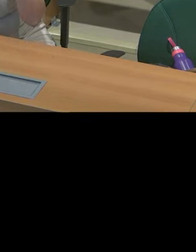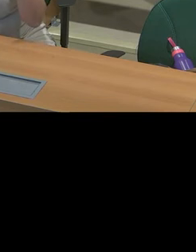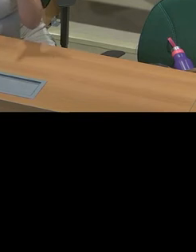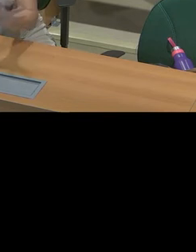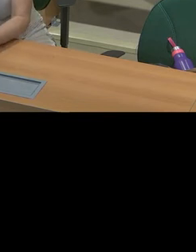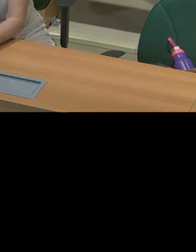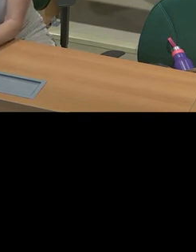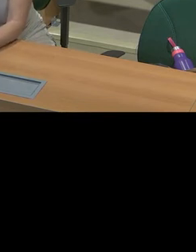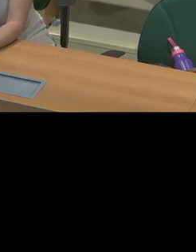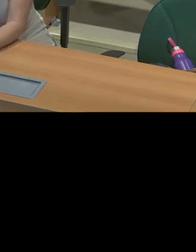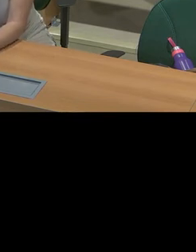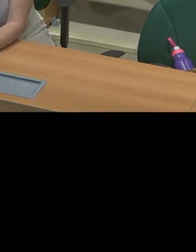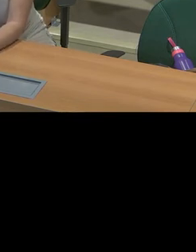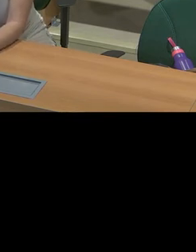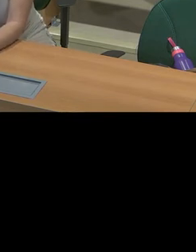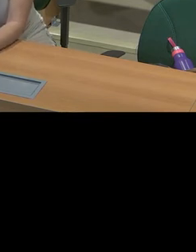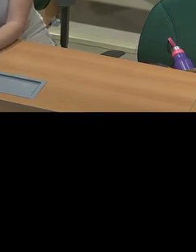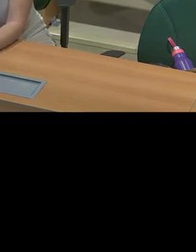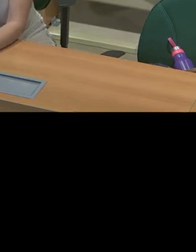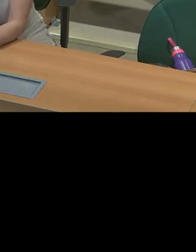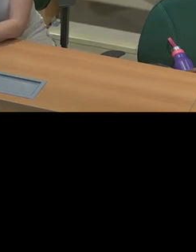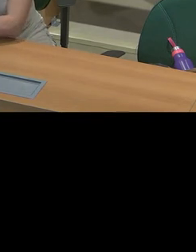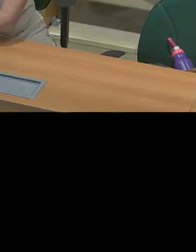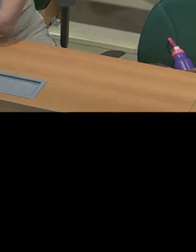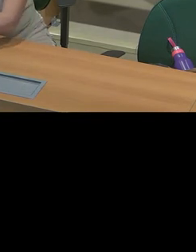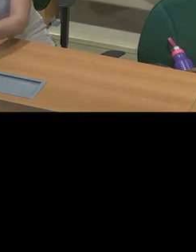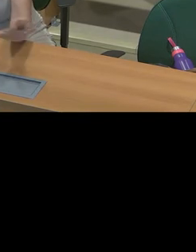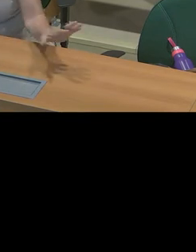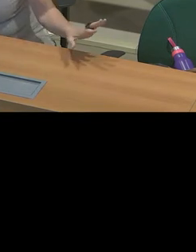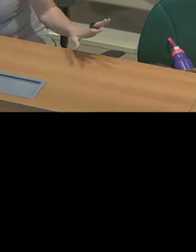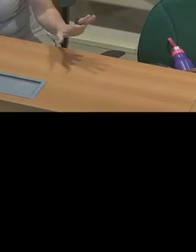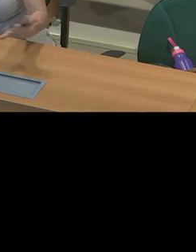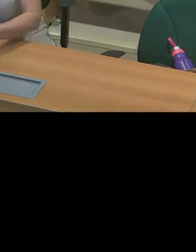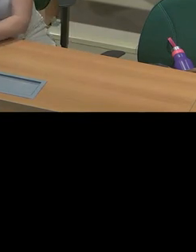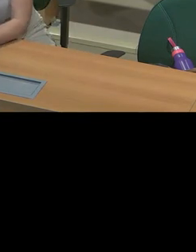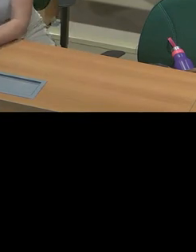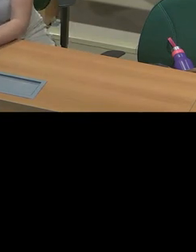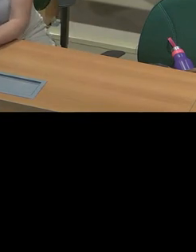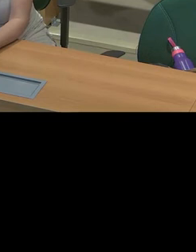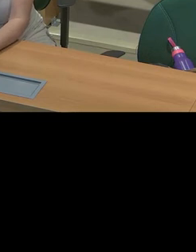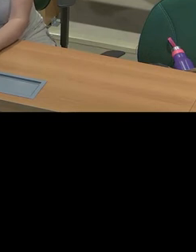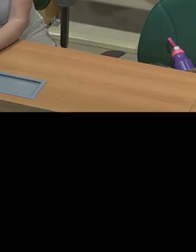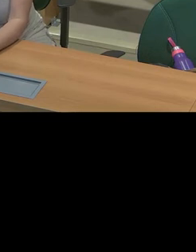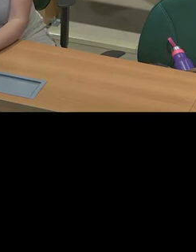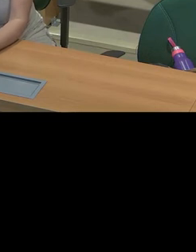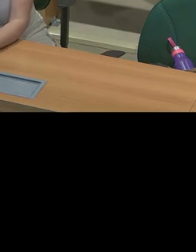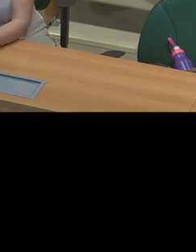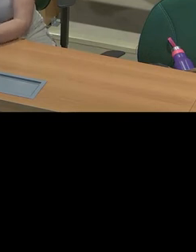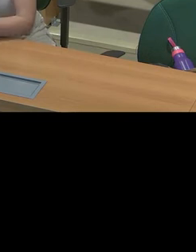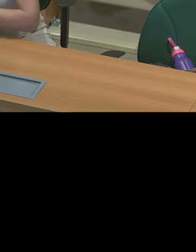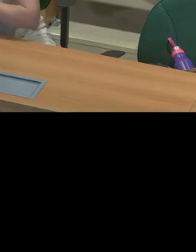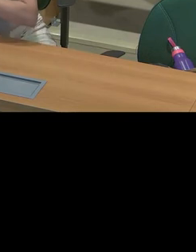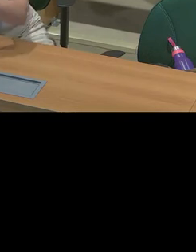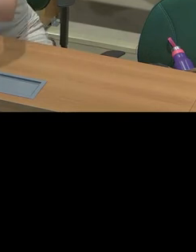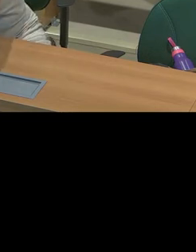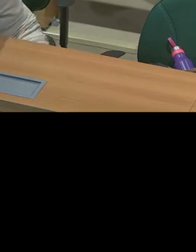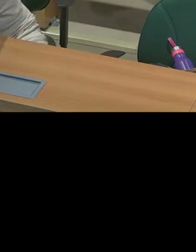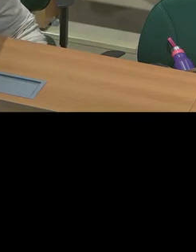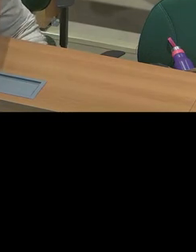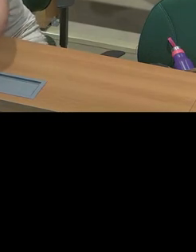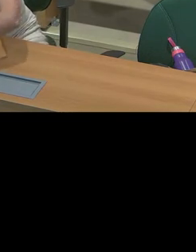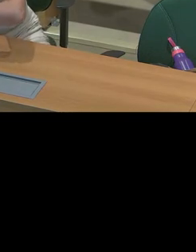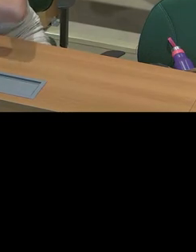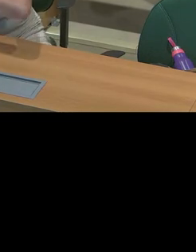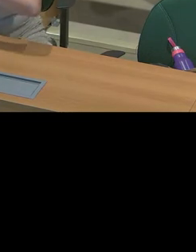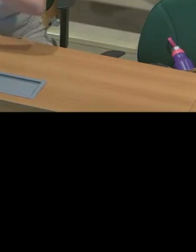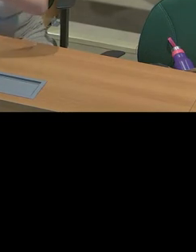né, para eles verem do que se tratava e tal. E assim, foi aceita de imediato. Mas, obviamente, a gente ainda tinha que percorrer um